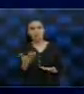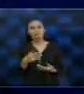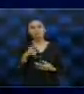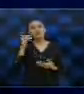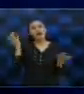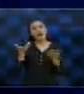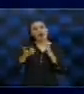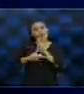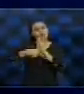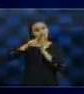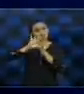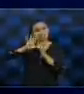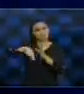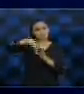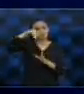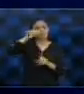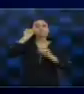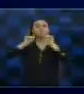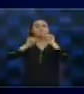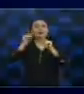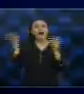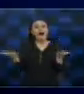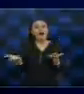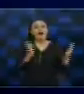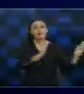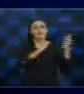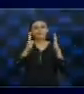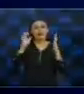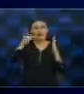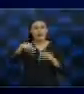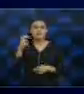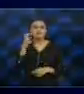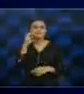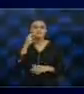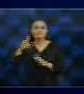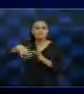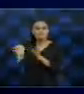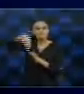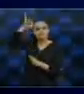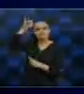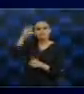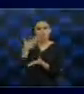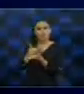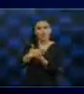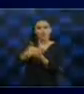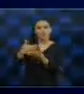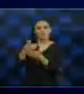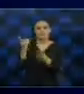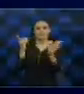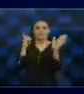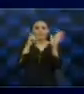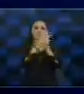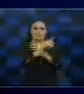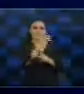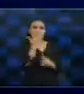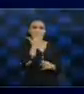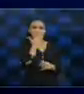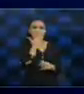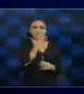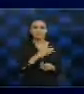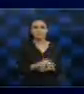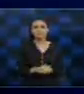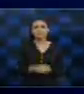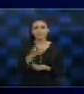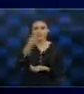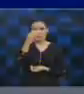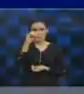sorteio prévio, na rodada de perguntas, nesse bloco, o candidato Marcelo Ramos também inicia fazendo a sua pergunta ao candidato Arthur Neto.